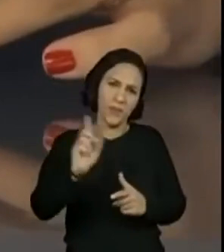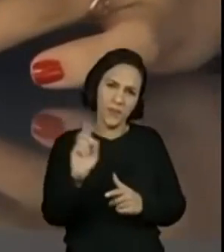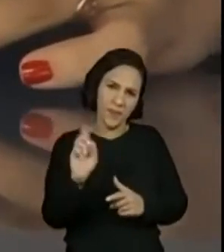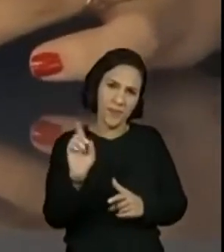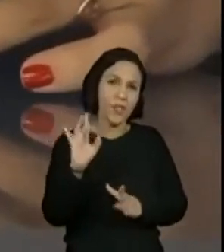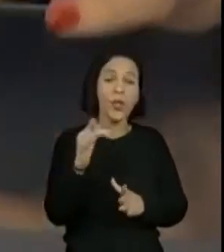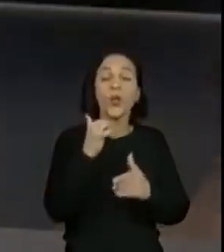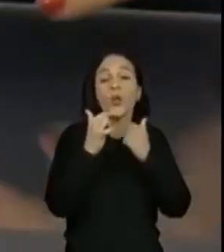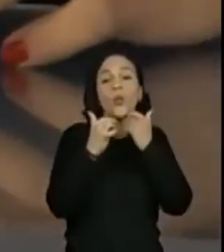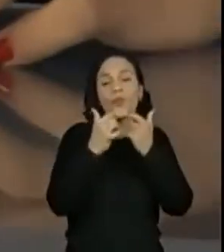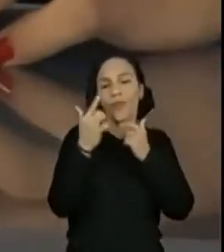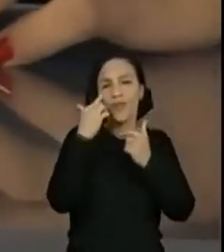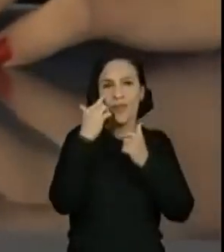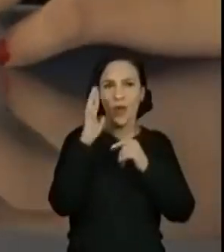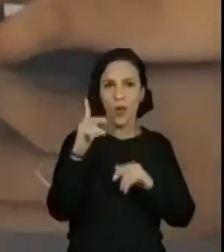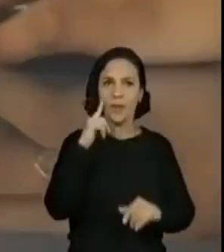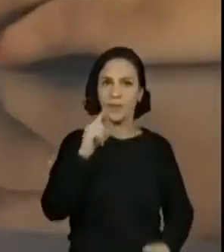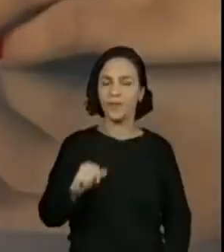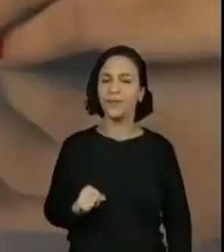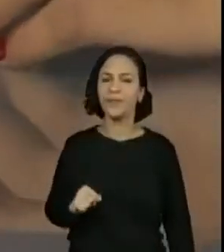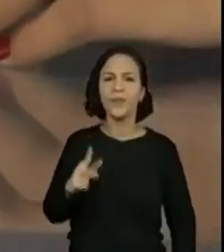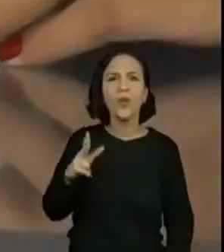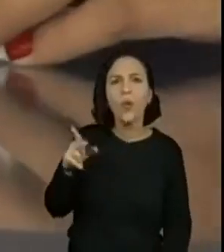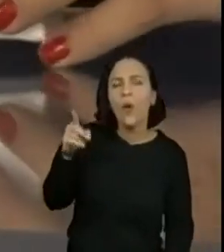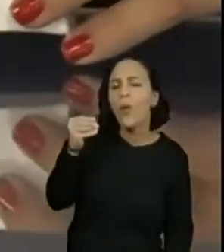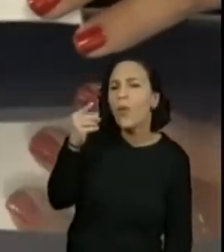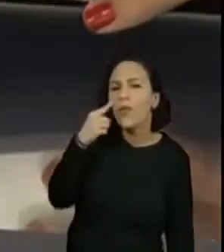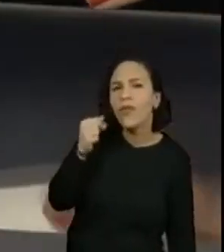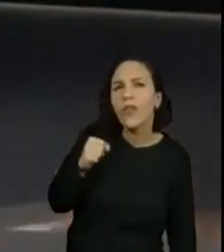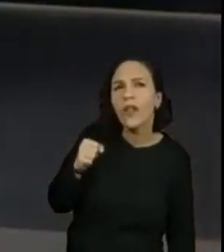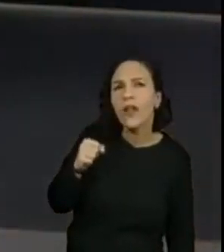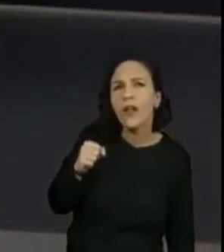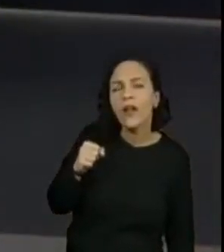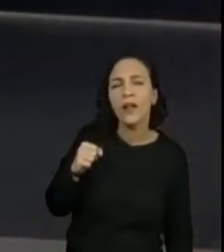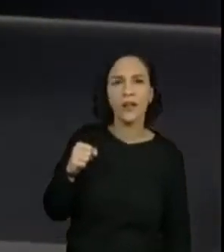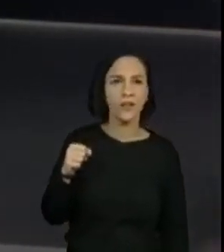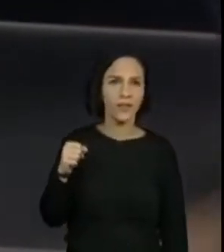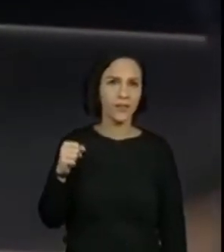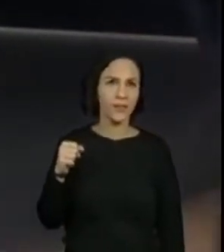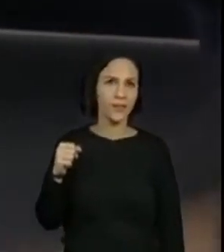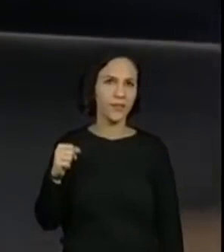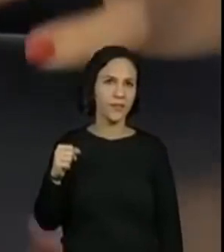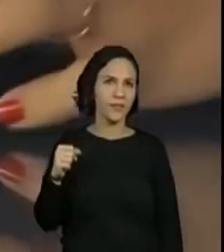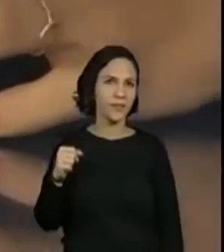dúvida. Vou colocar 2 aqui. Vou colocar...